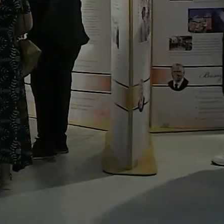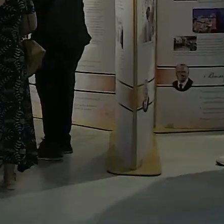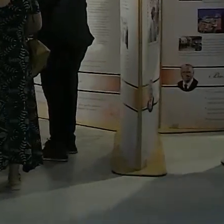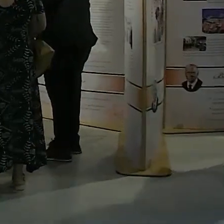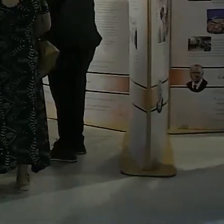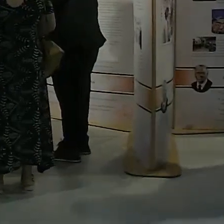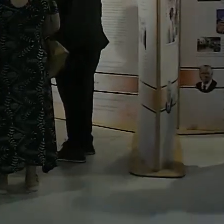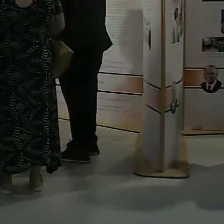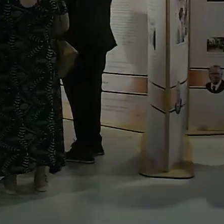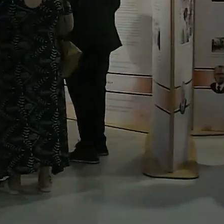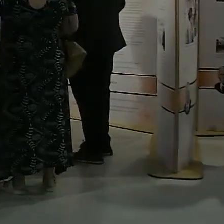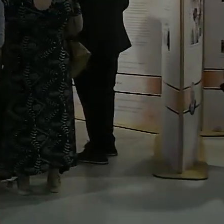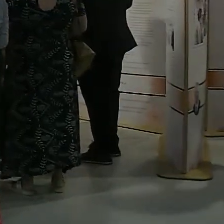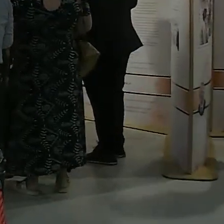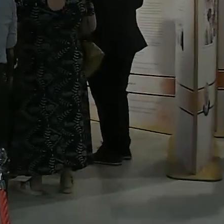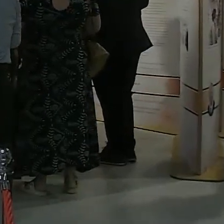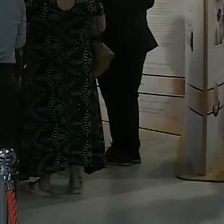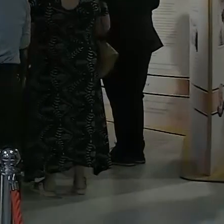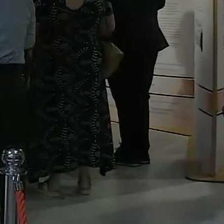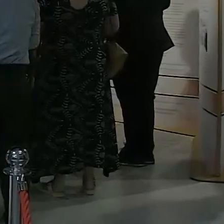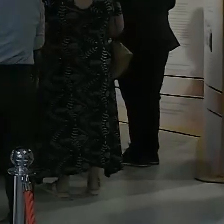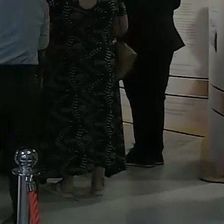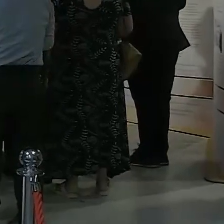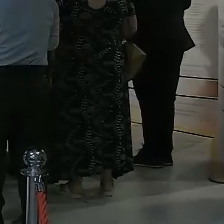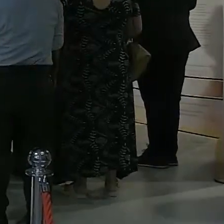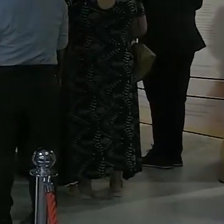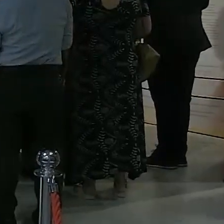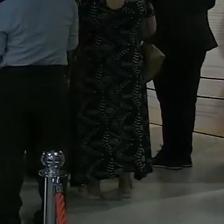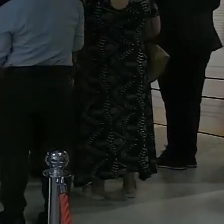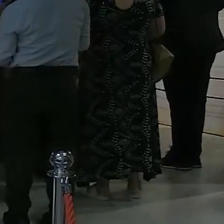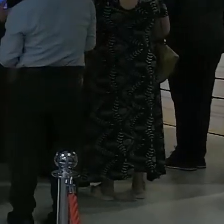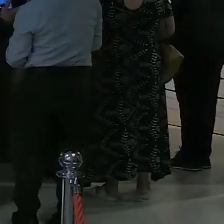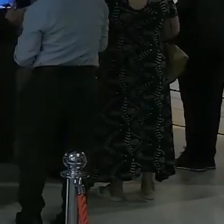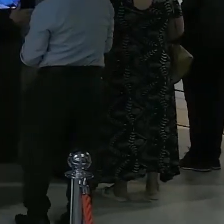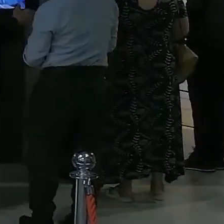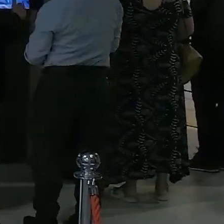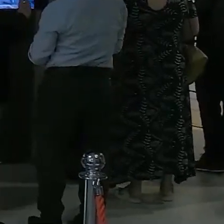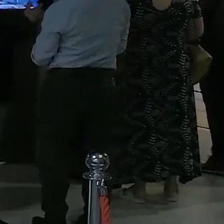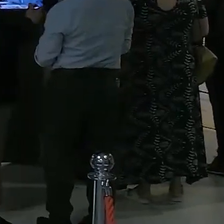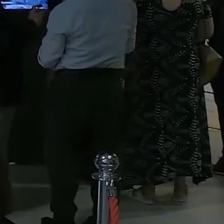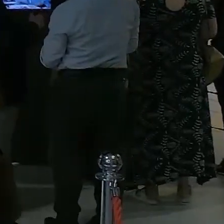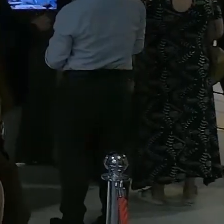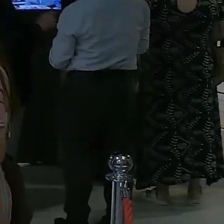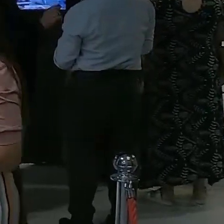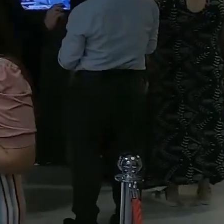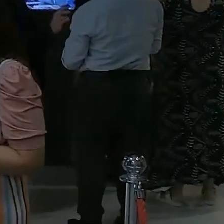Você tá bem? Tudo bem? Já tarde.